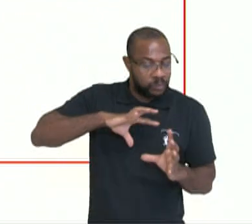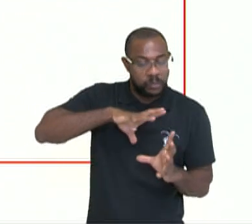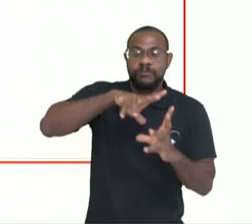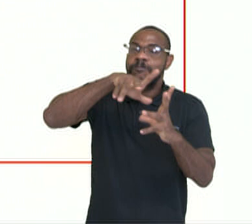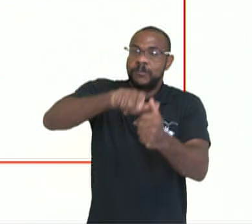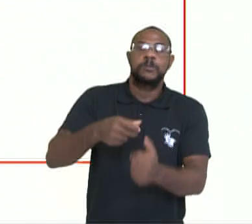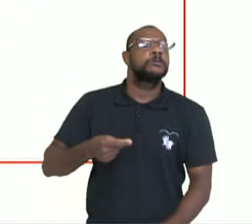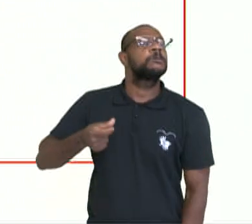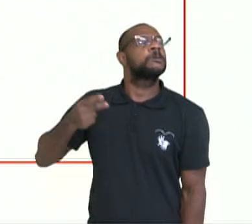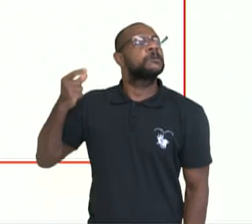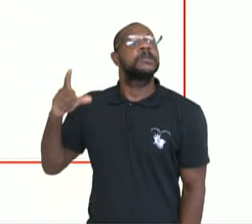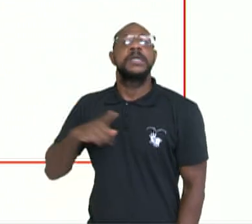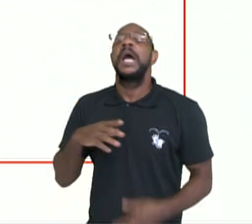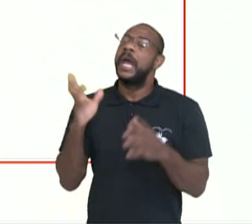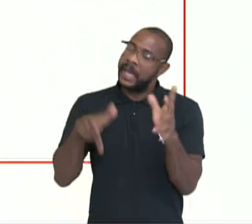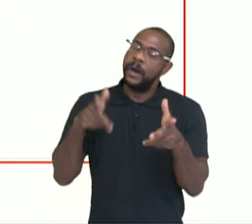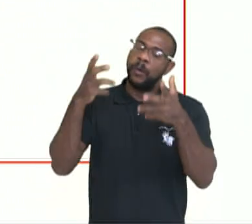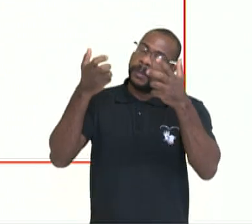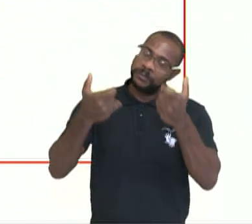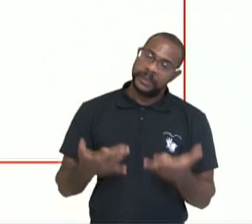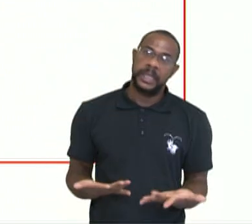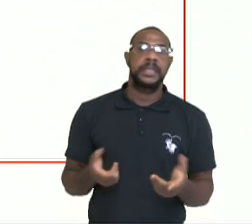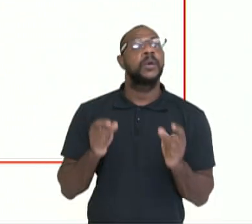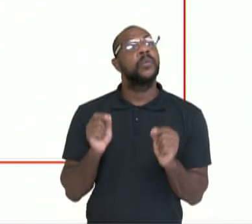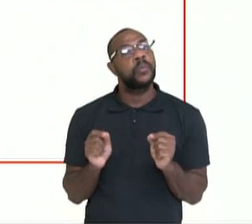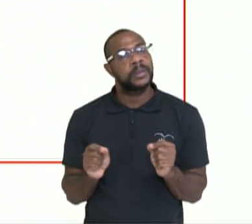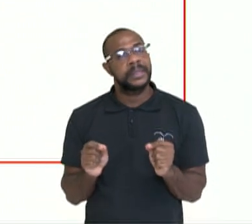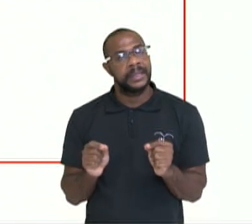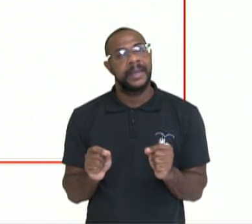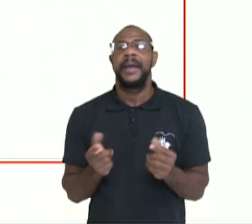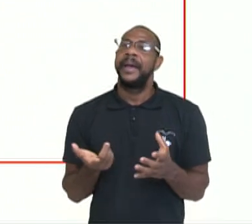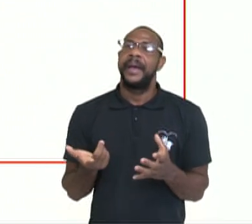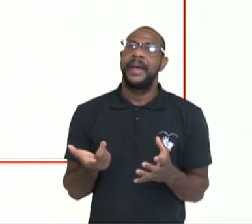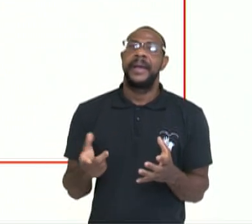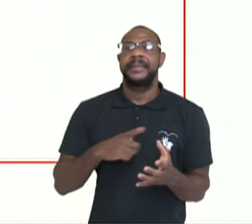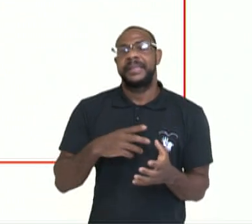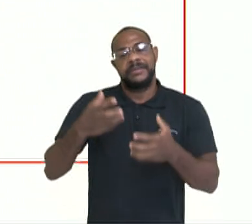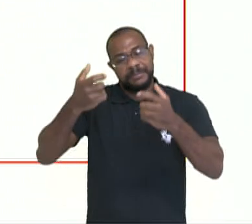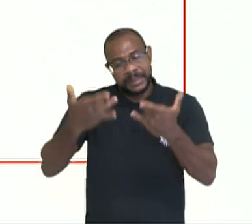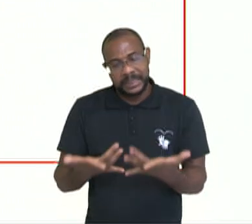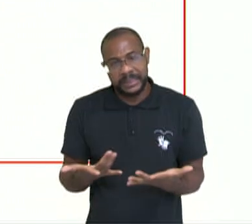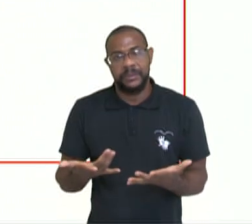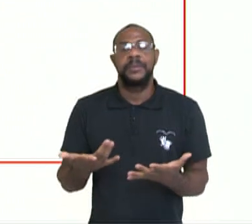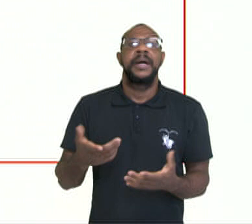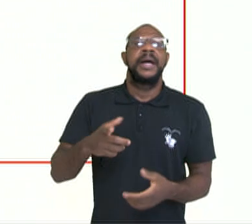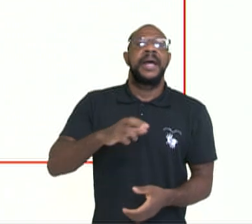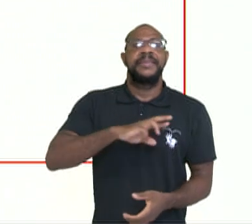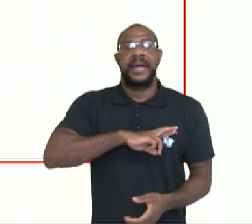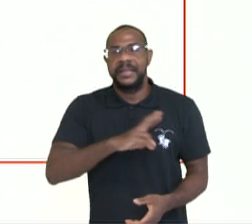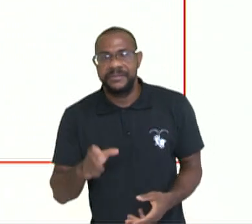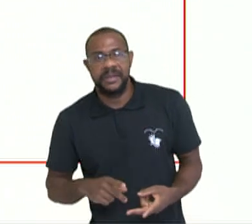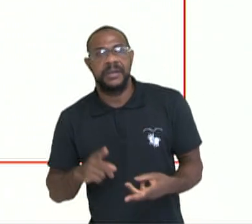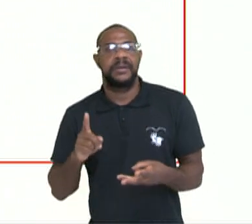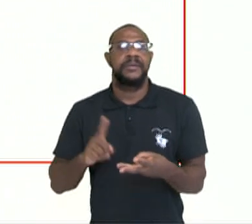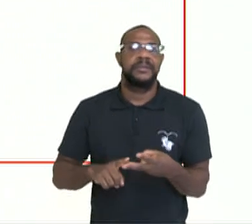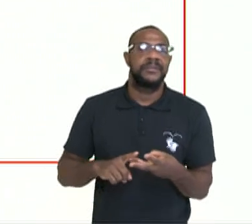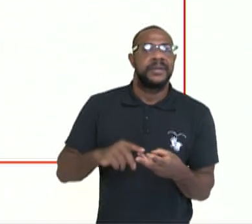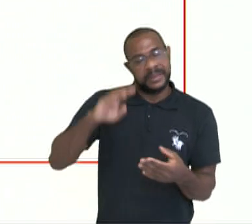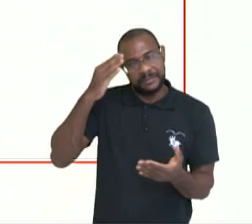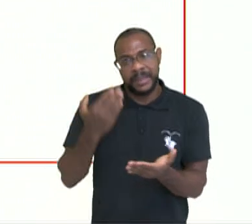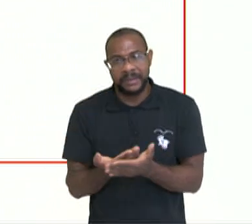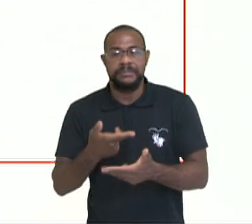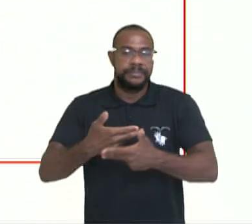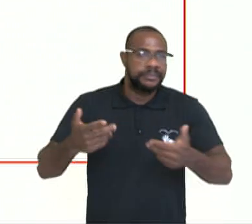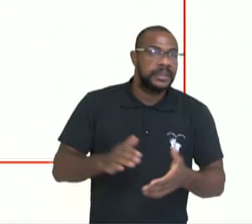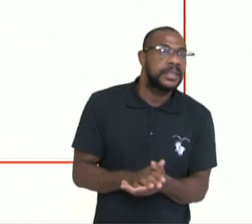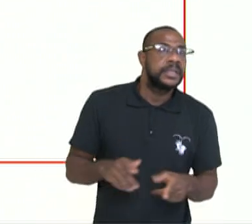é uma explicação através da crença, da divindade, daquilo que se aproxima até mesmo da mitologia,